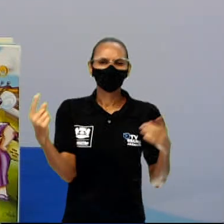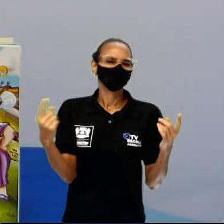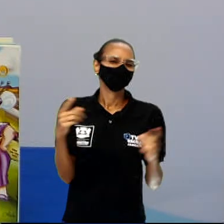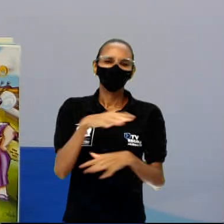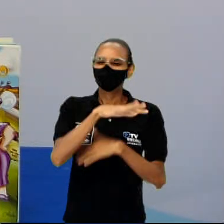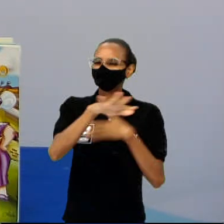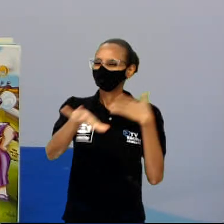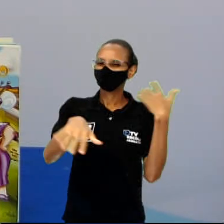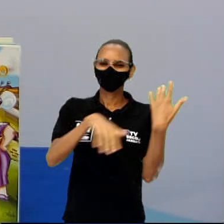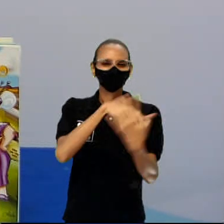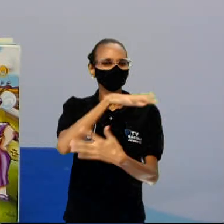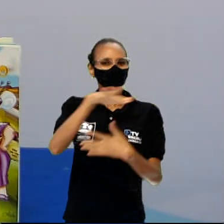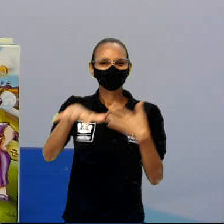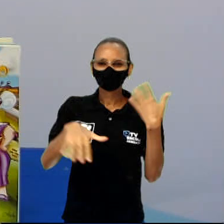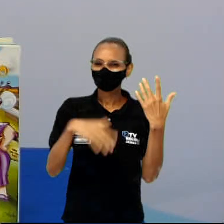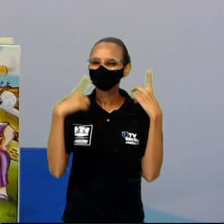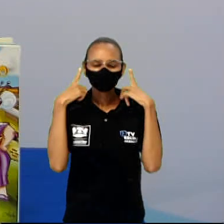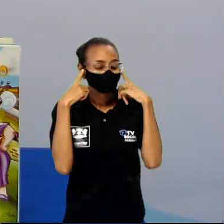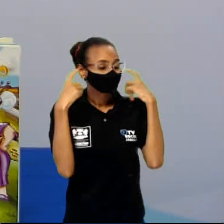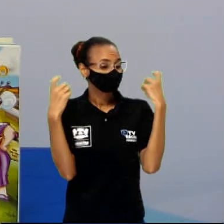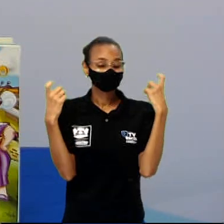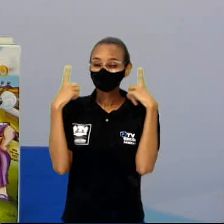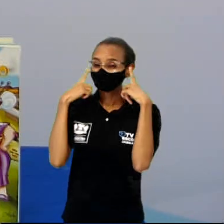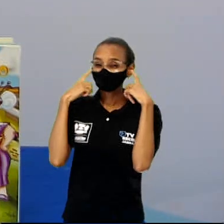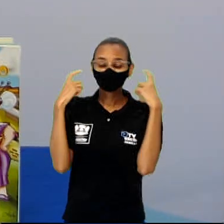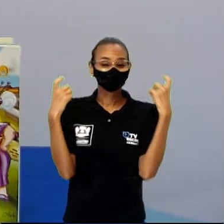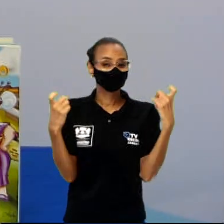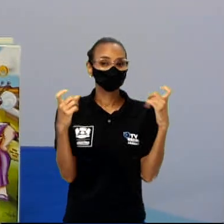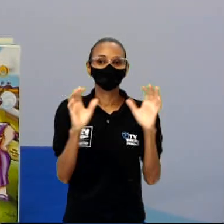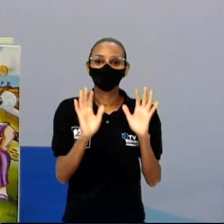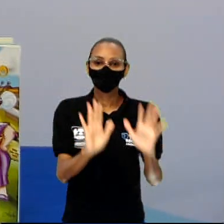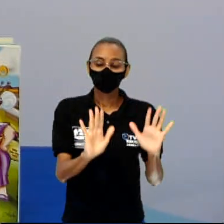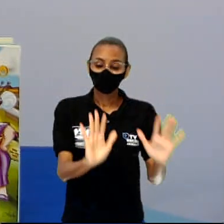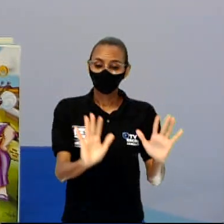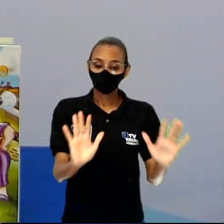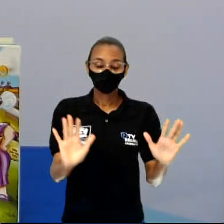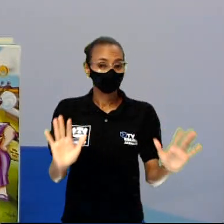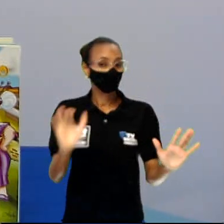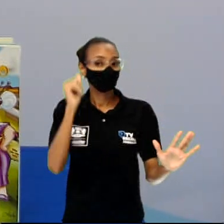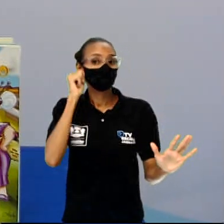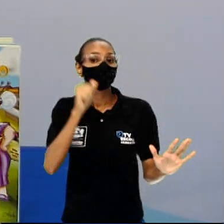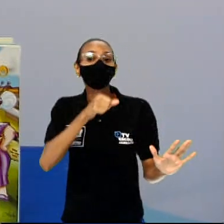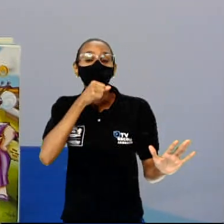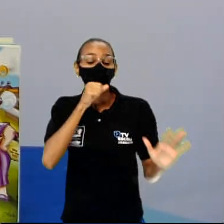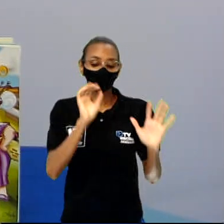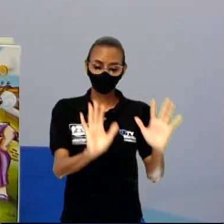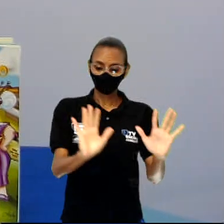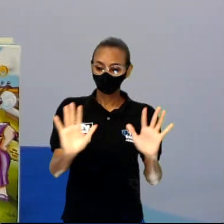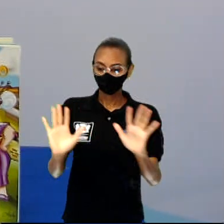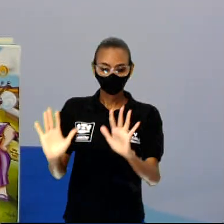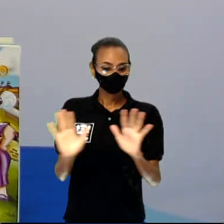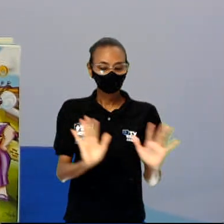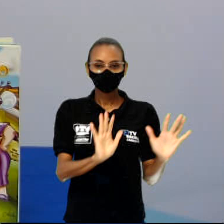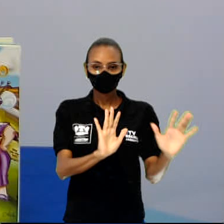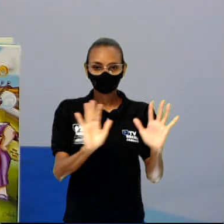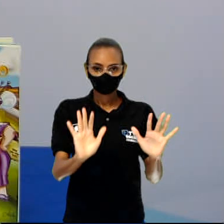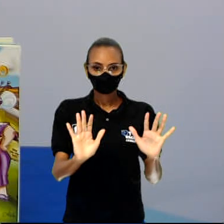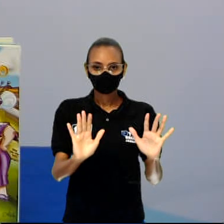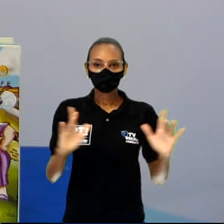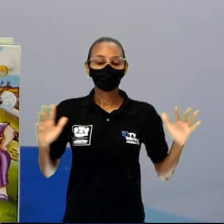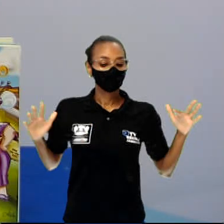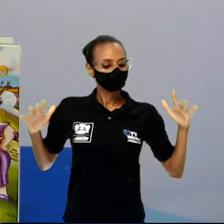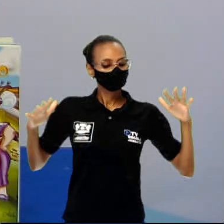confusão, aquela zoada. A vovó disse: calma, calma, calma, vamos aqui, vamos conversar. Reuniu todo mundo